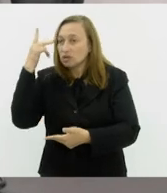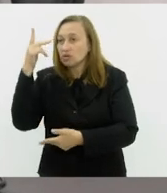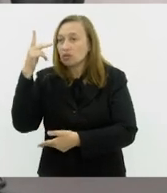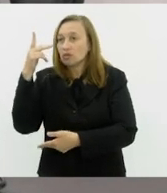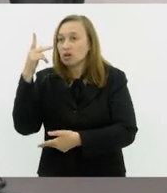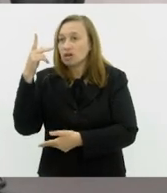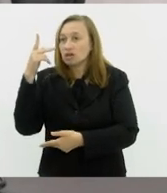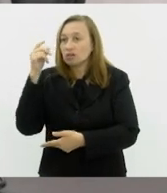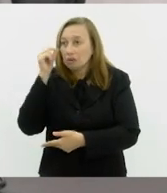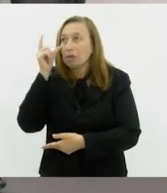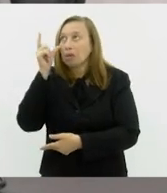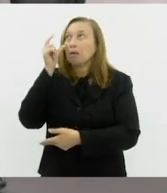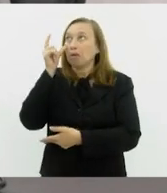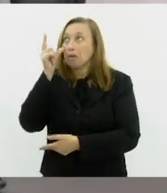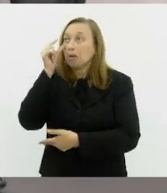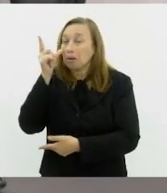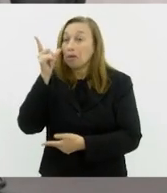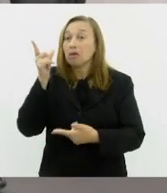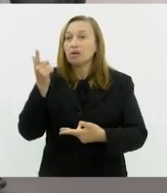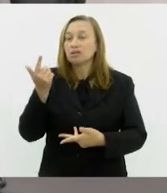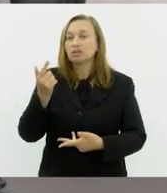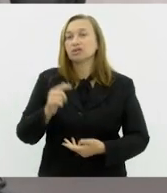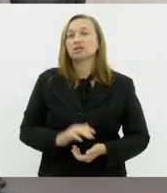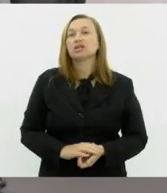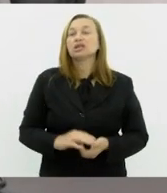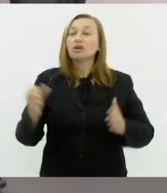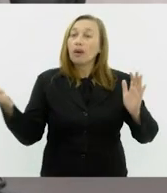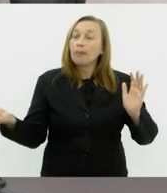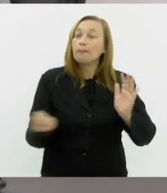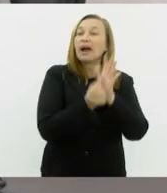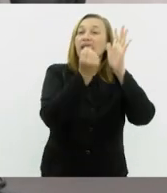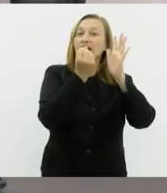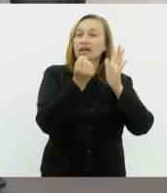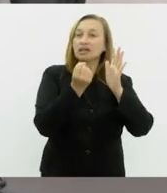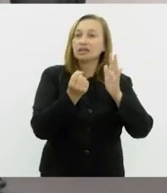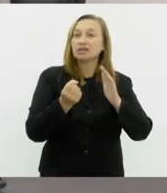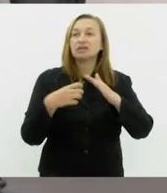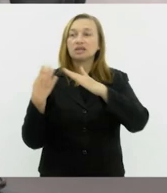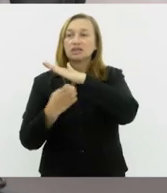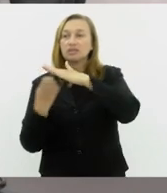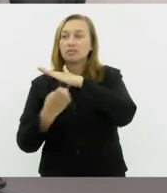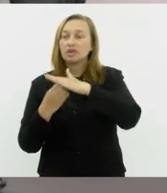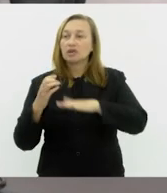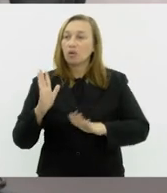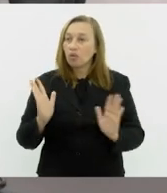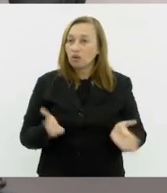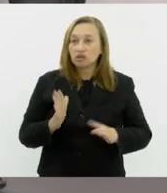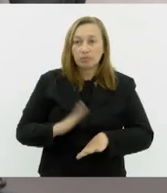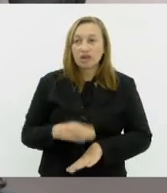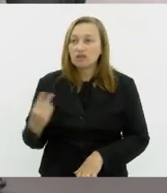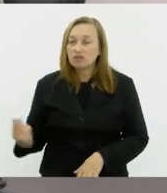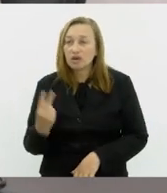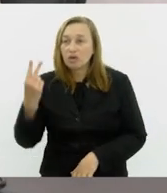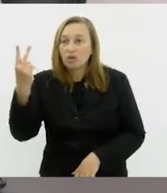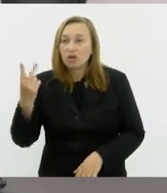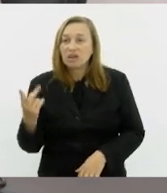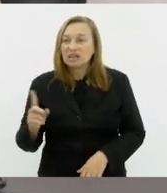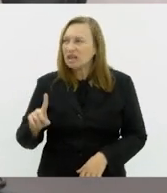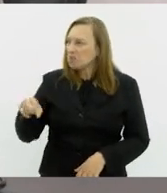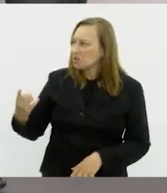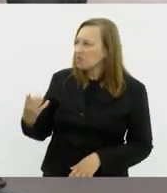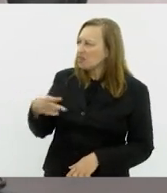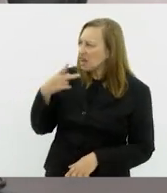ser sustentáveis. Isso é uma marca das empresas, hoje em dia, muito mais valiosa. E não adianta depois dizer que não